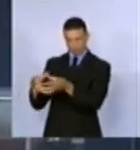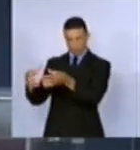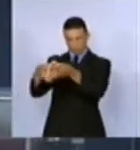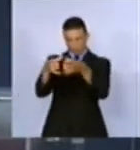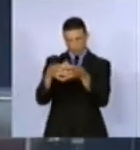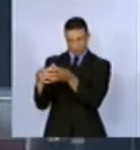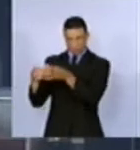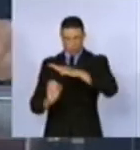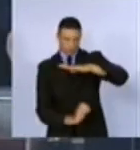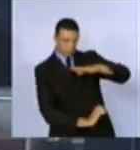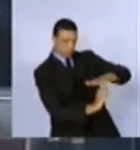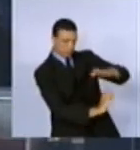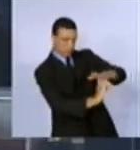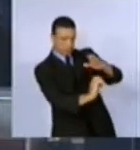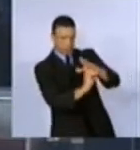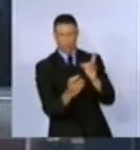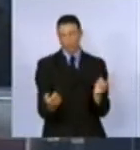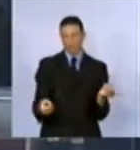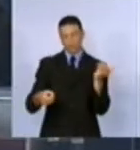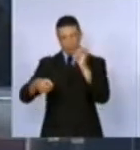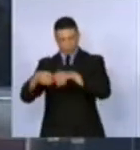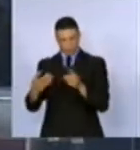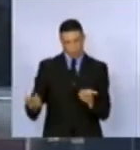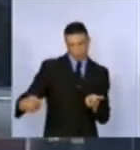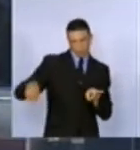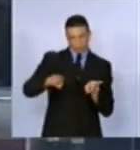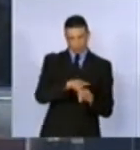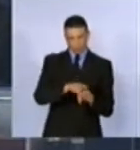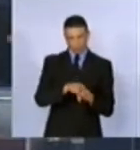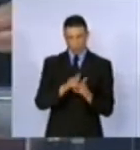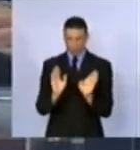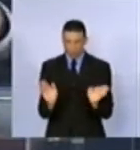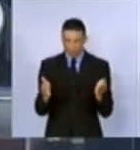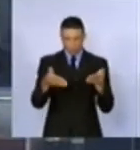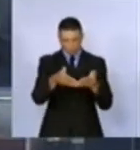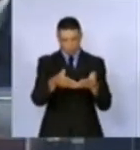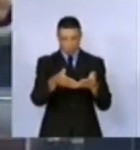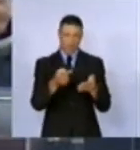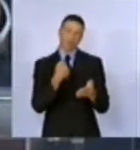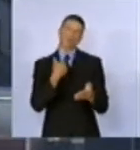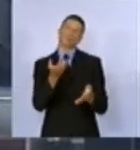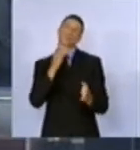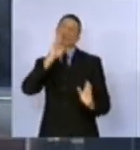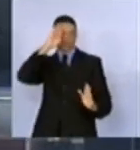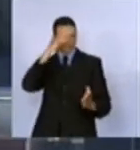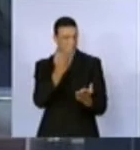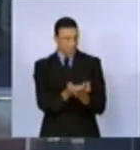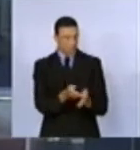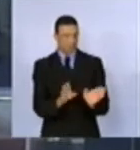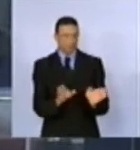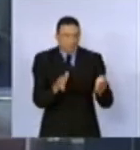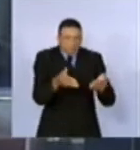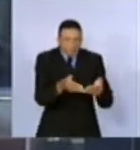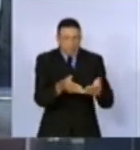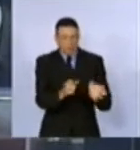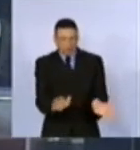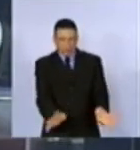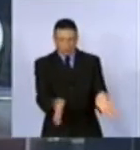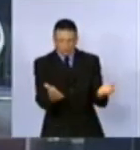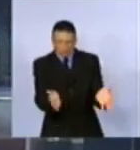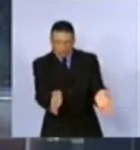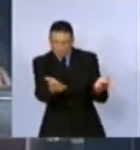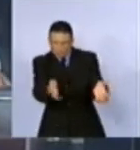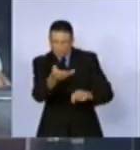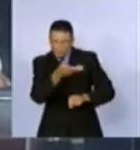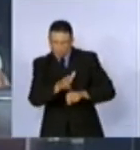dado que a gente tem uma grande interface com setor e acredita que tenha nessa grande interface formas de indução